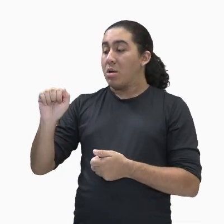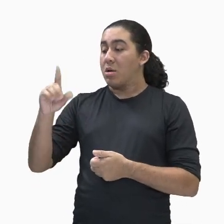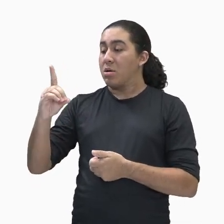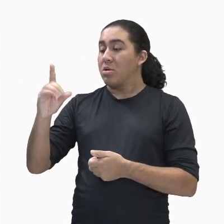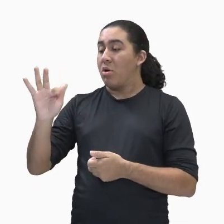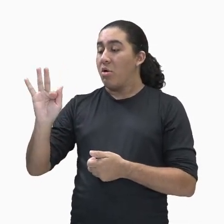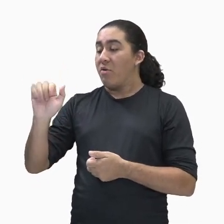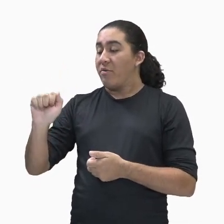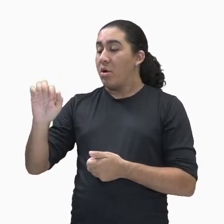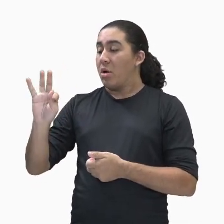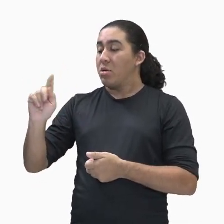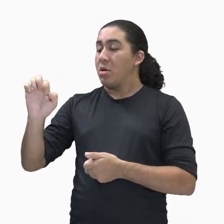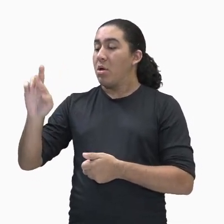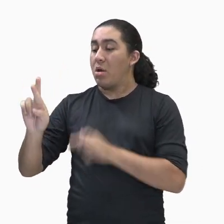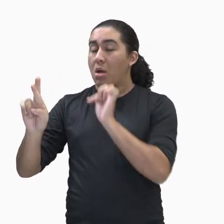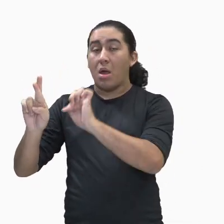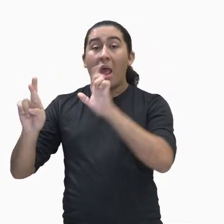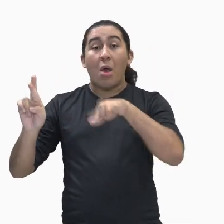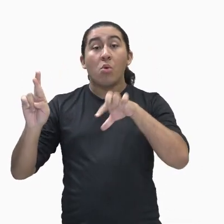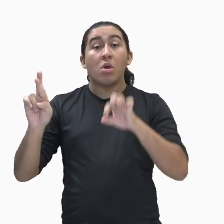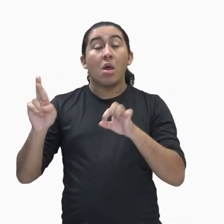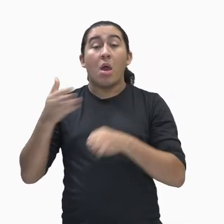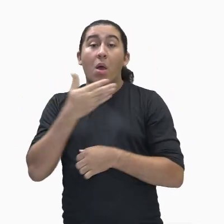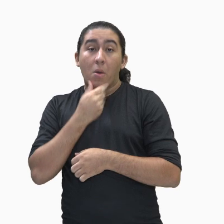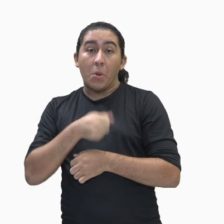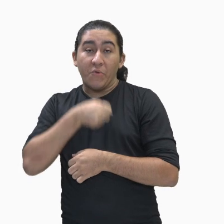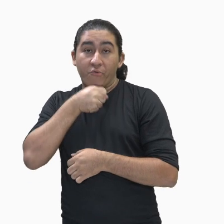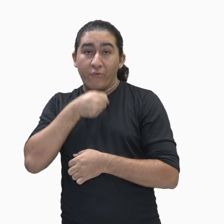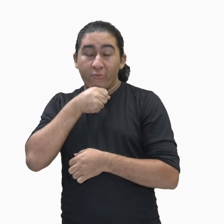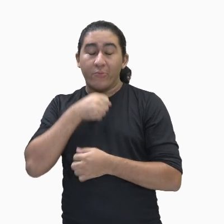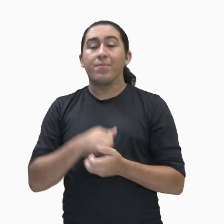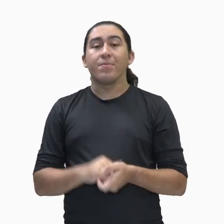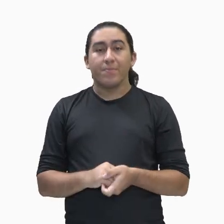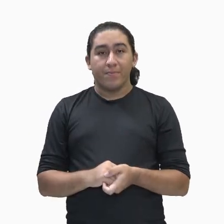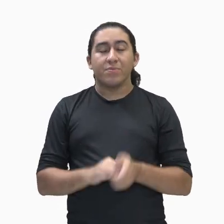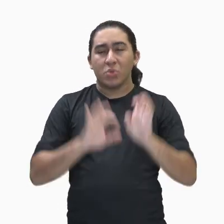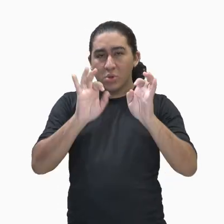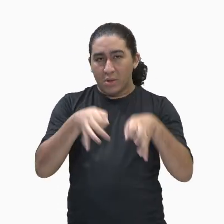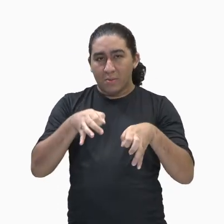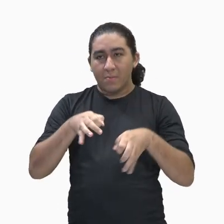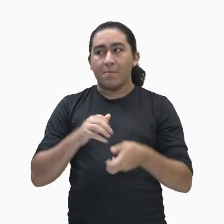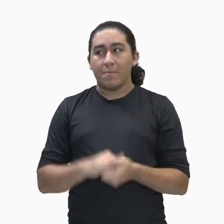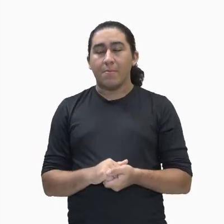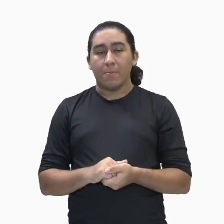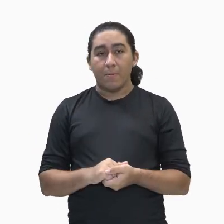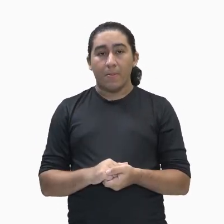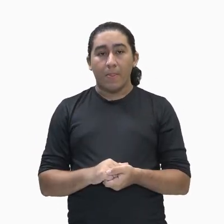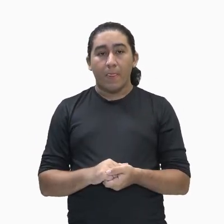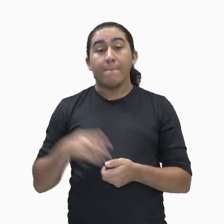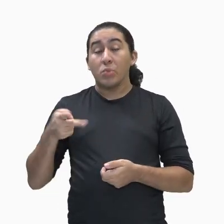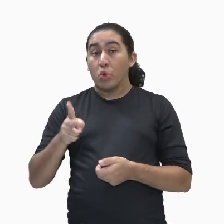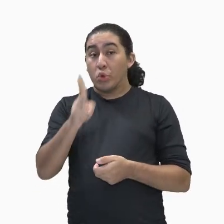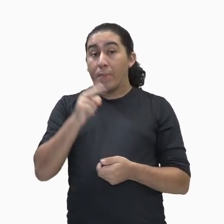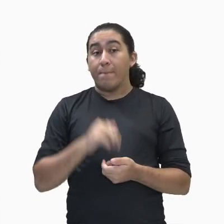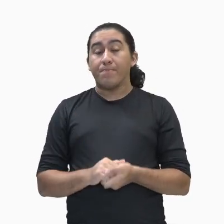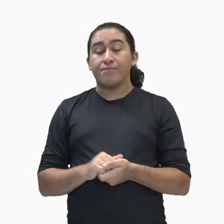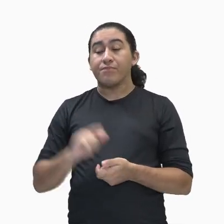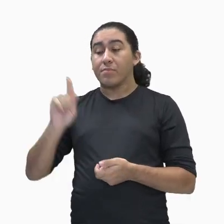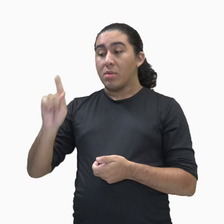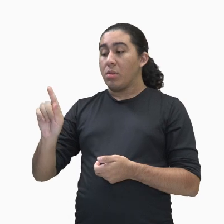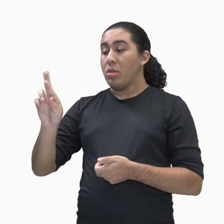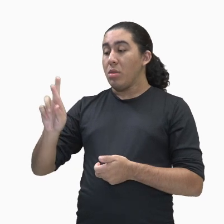pai. Então, ali, quando é o grandfather, é o avô, é o homem, não é? Então, grandfather. Continuando. Olha lá,